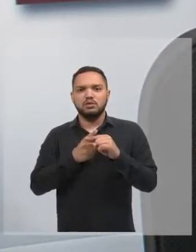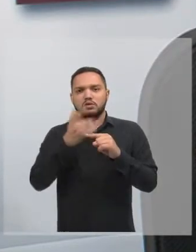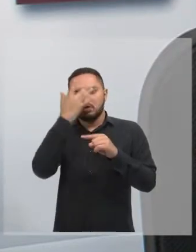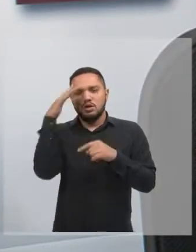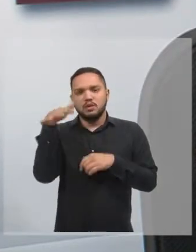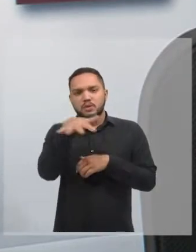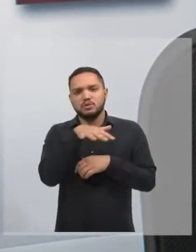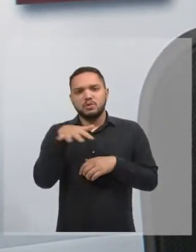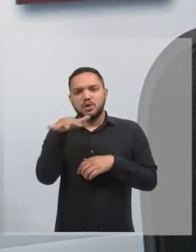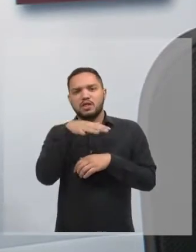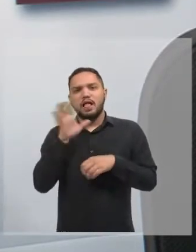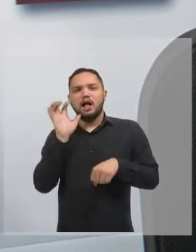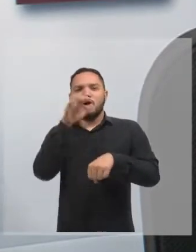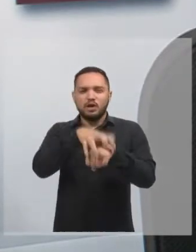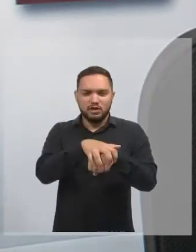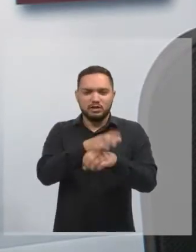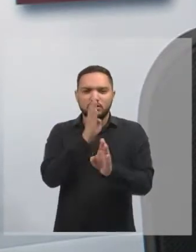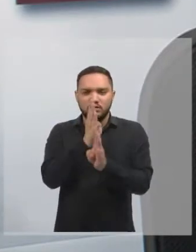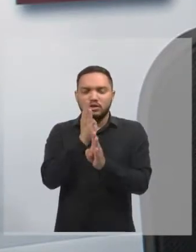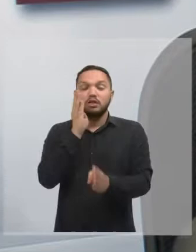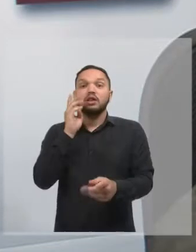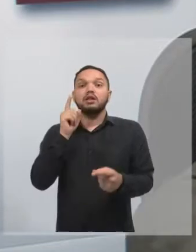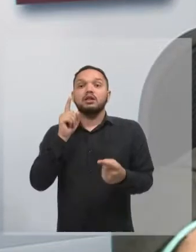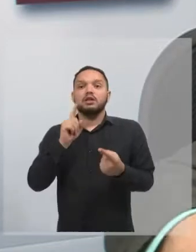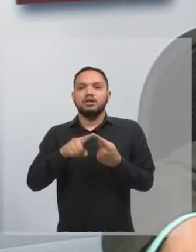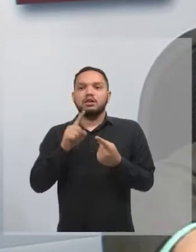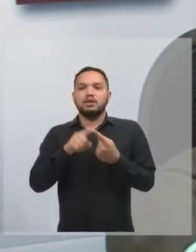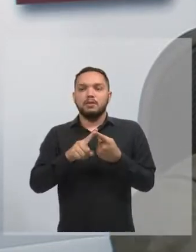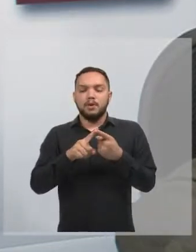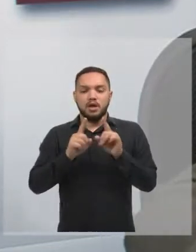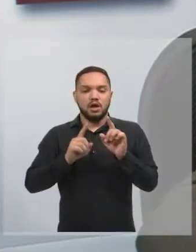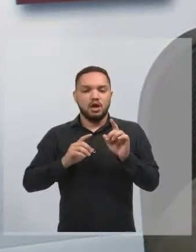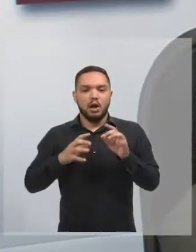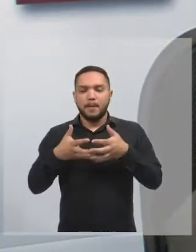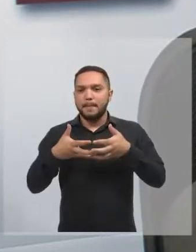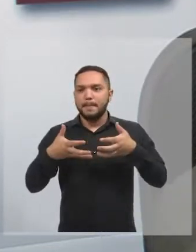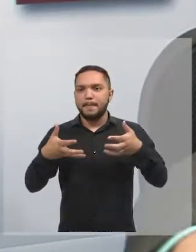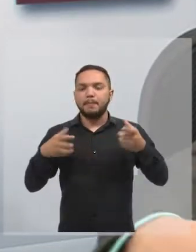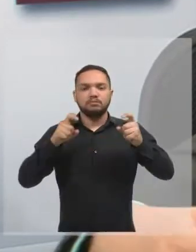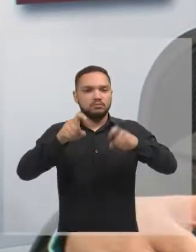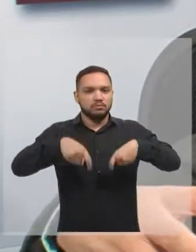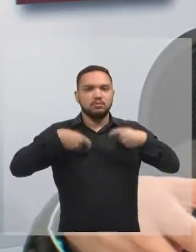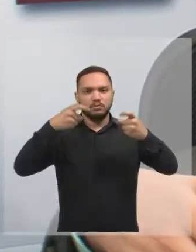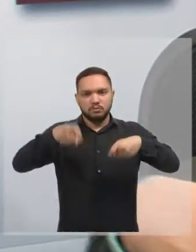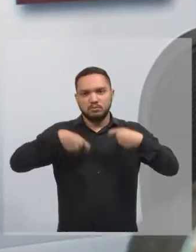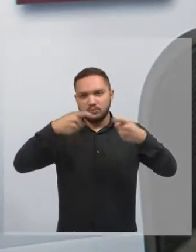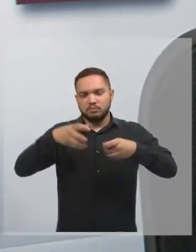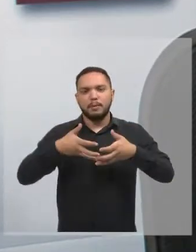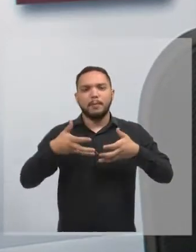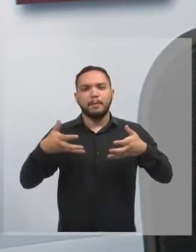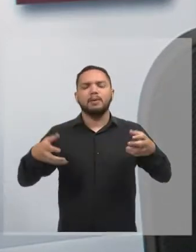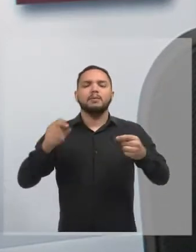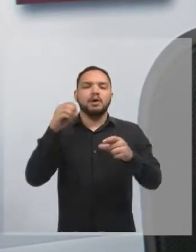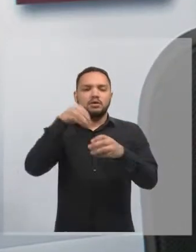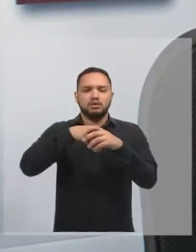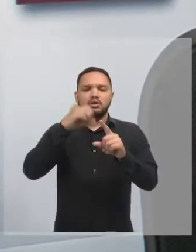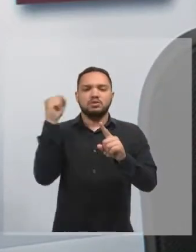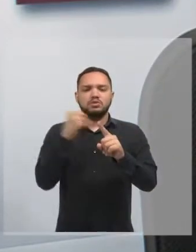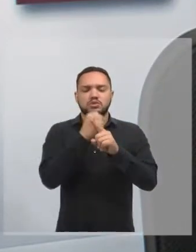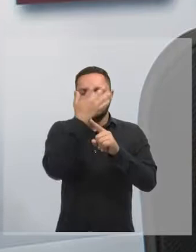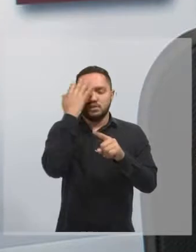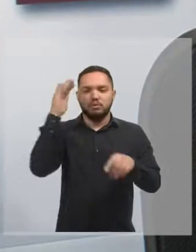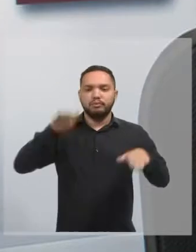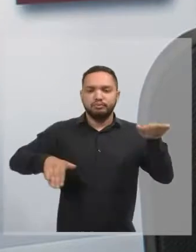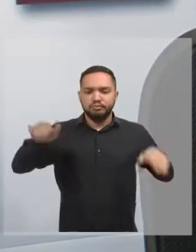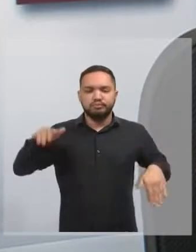dessa população lá e a questão do crescimento do agronegócio, né? Mas ainda há muitas desigualdades sociais, tanto na